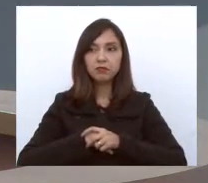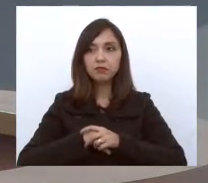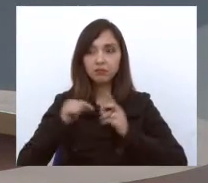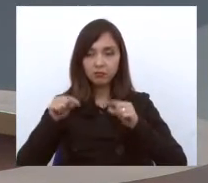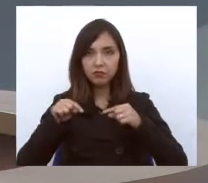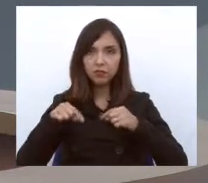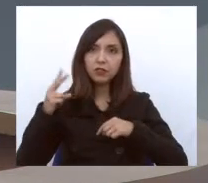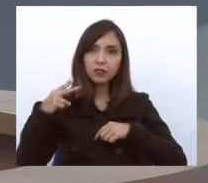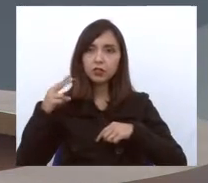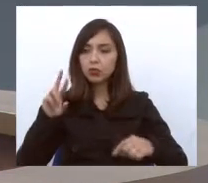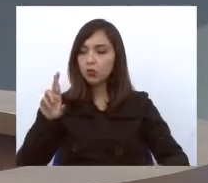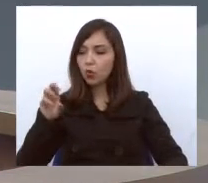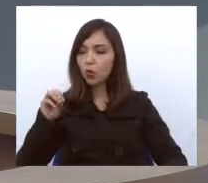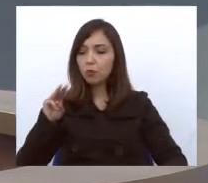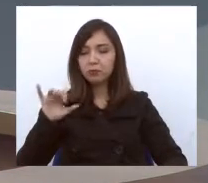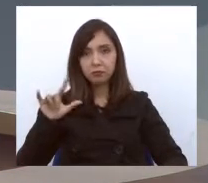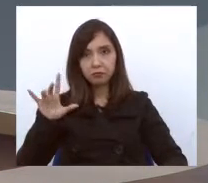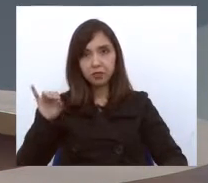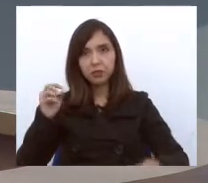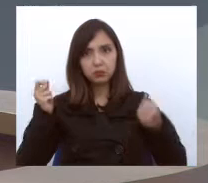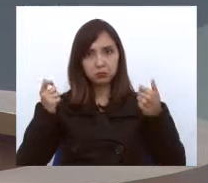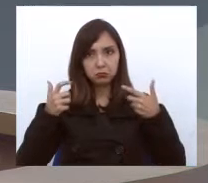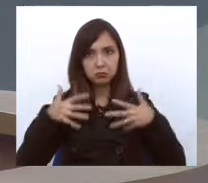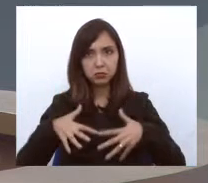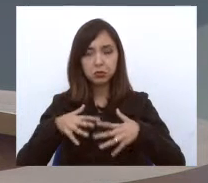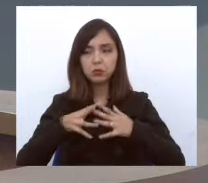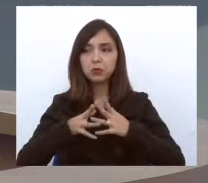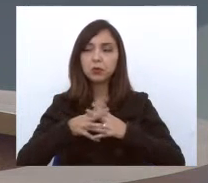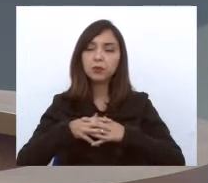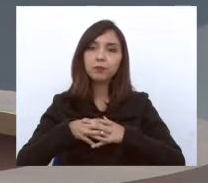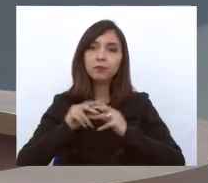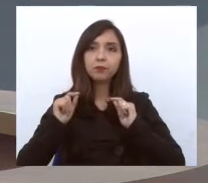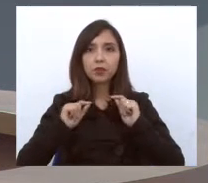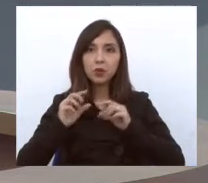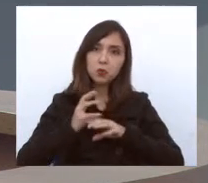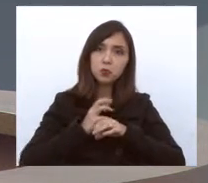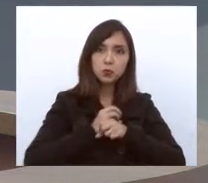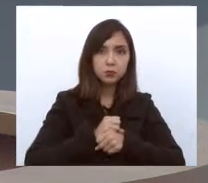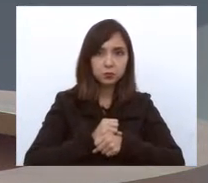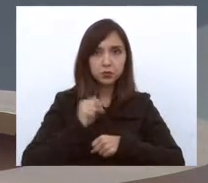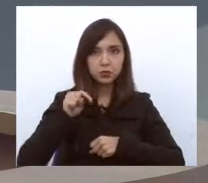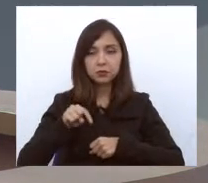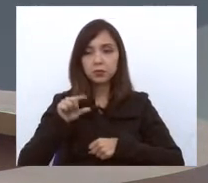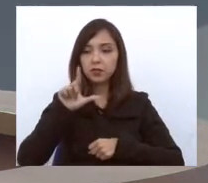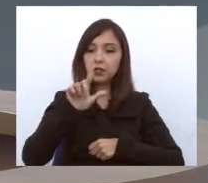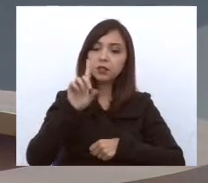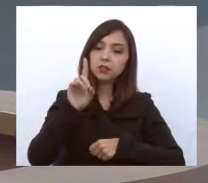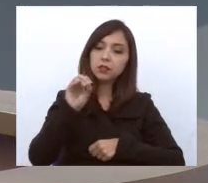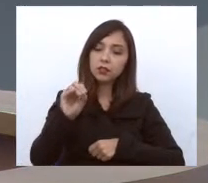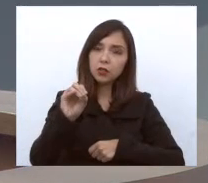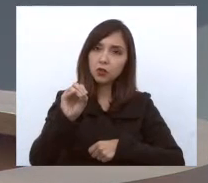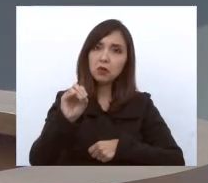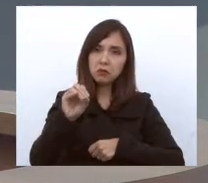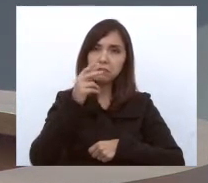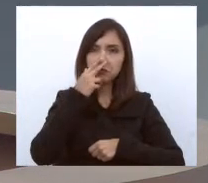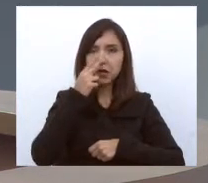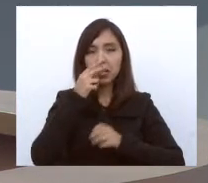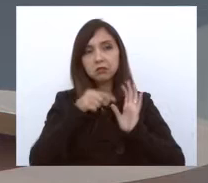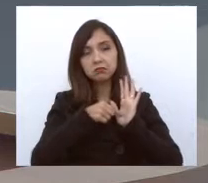vereador Romildo, aqui observando que no orçamento, senhor presidente, na LDO, foi previsto